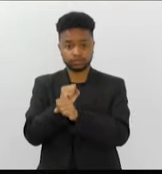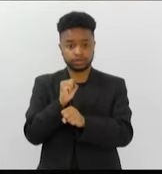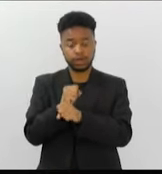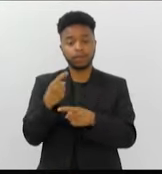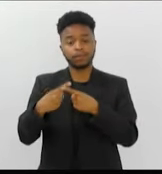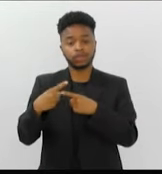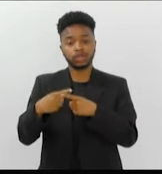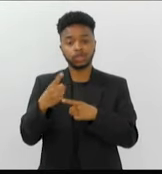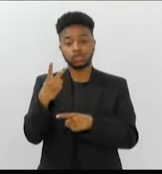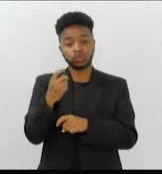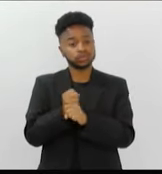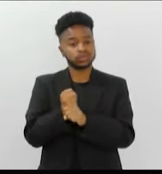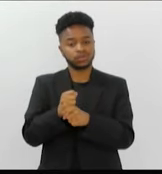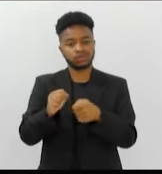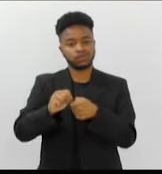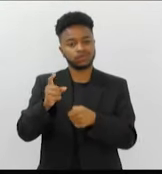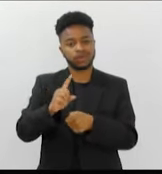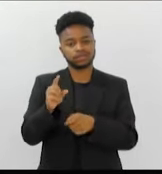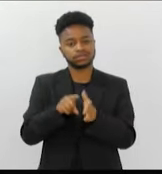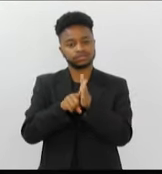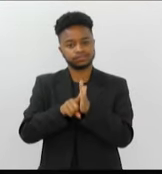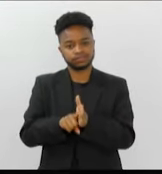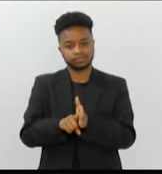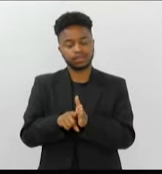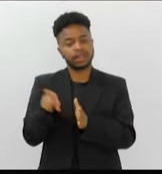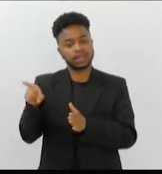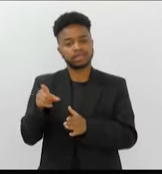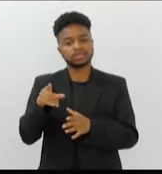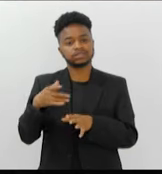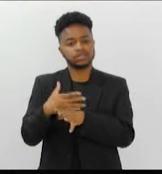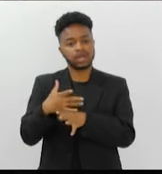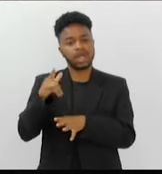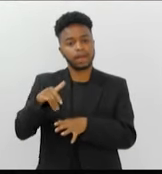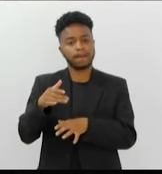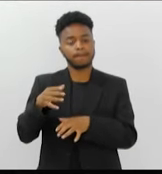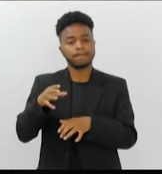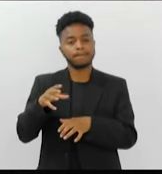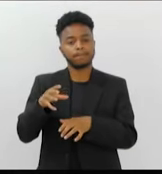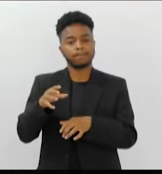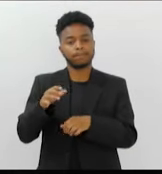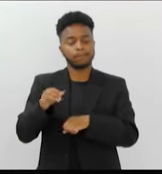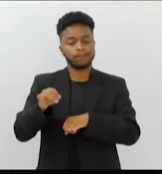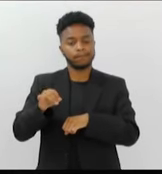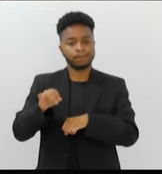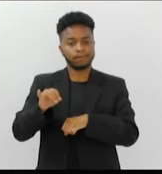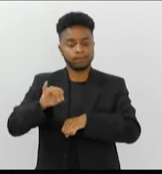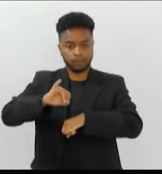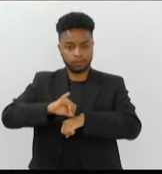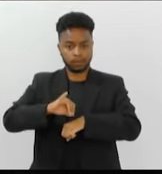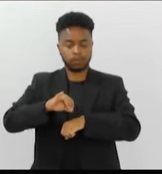exame de colonoscopia em Itaperuna, que é uma cidade polo e regional. E aí,